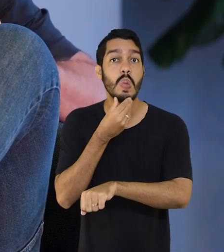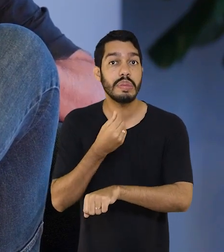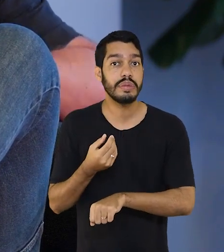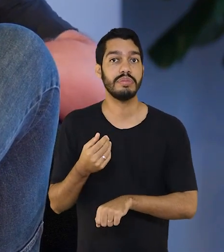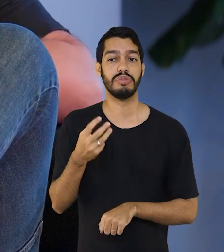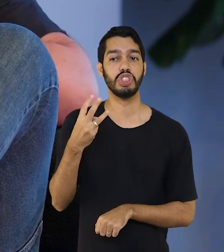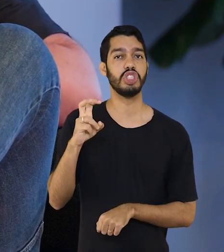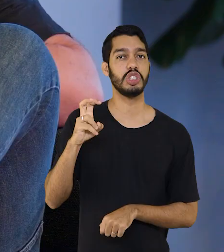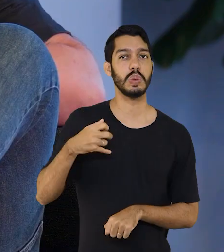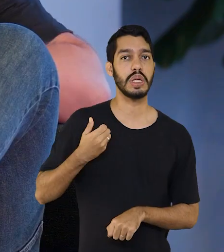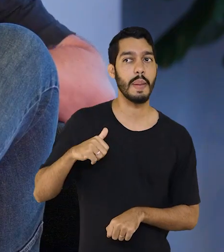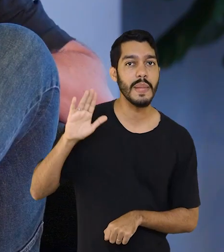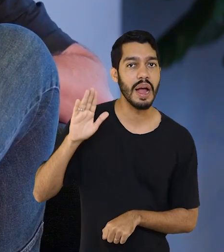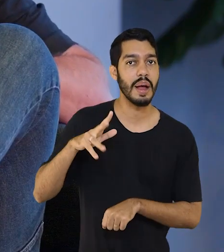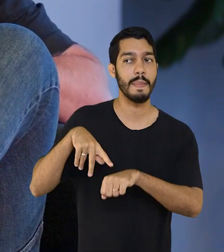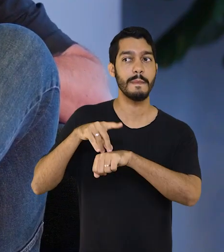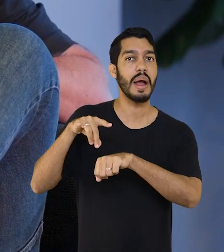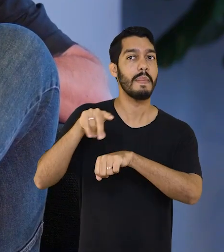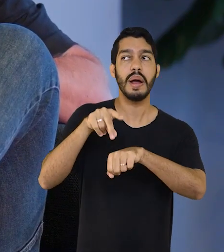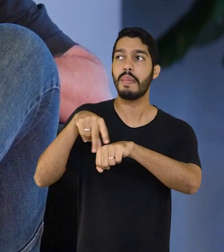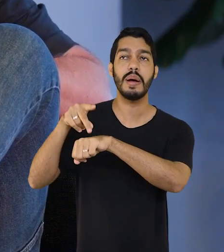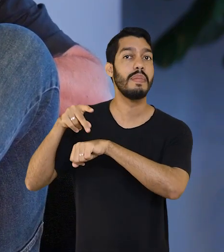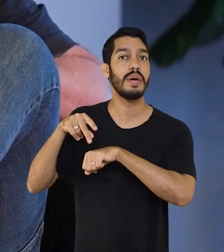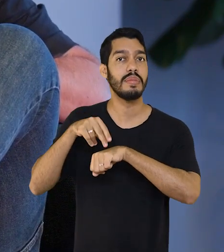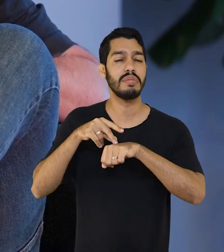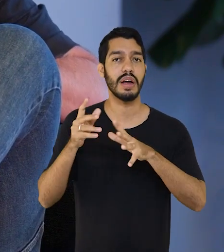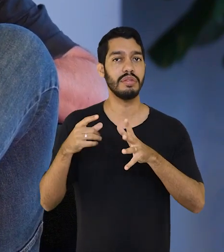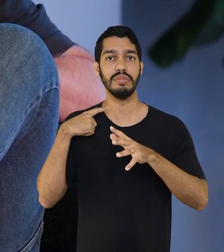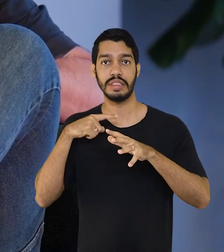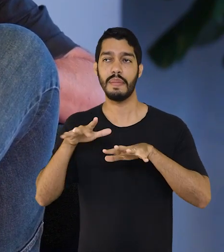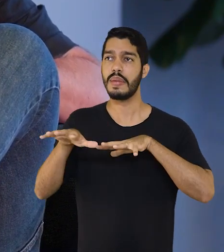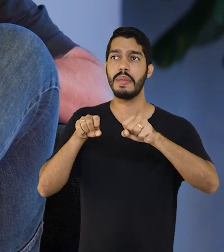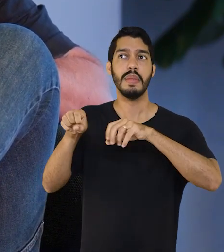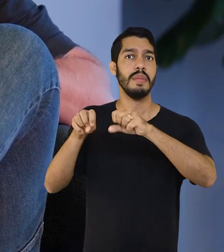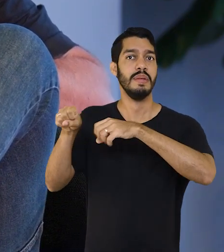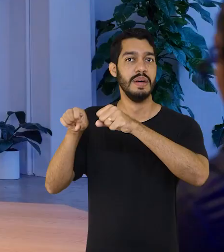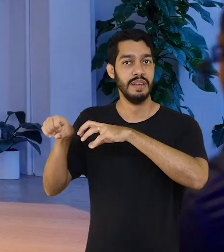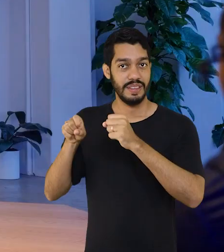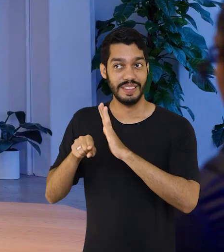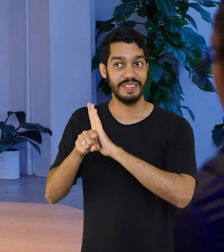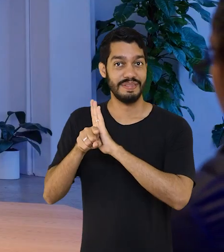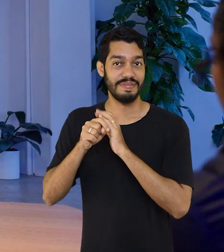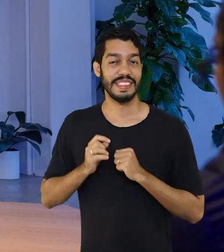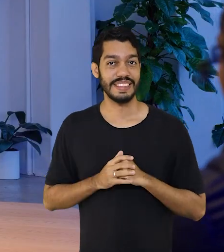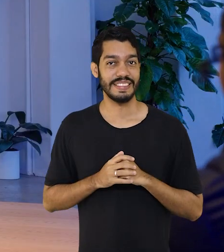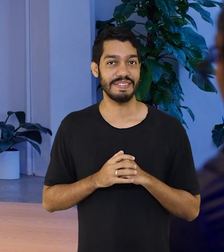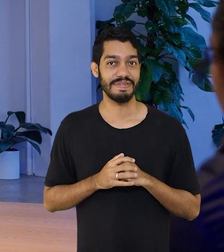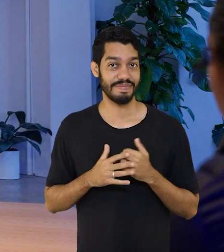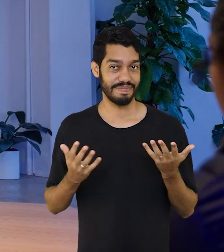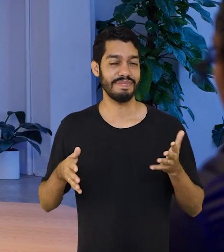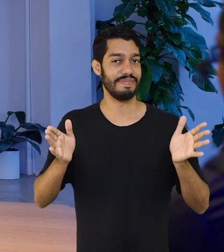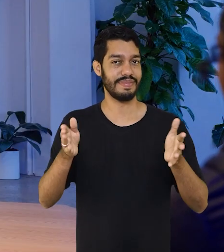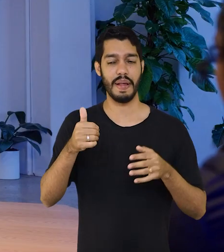homens, depois dos 35, de vários países do mundo, e começa a mapear esses movimentos culturais. É isso que a gente faz. Mas